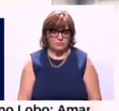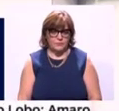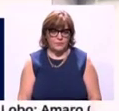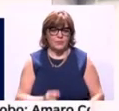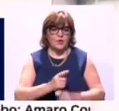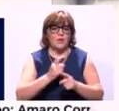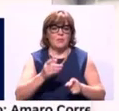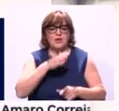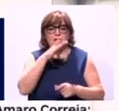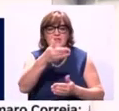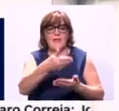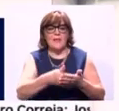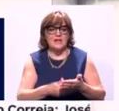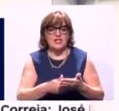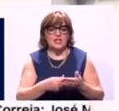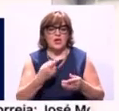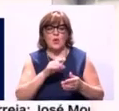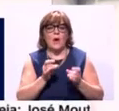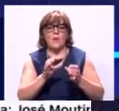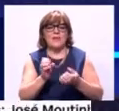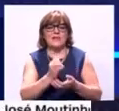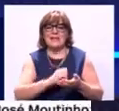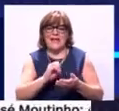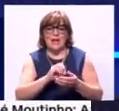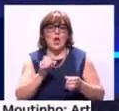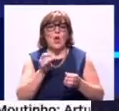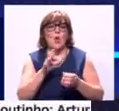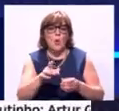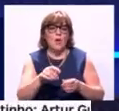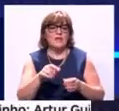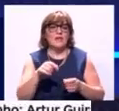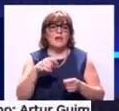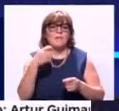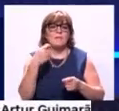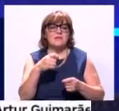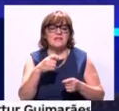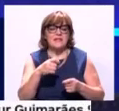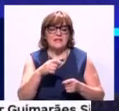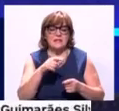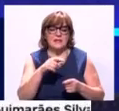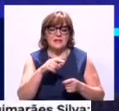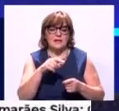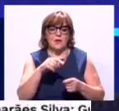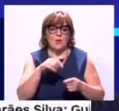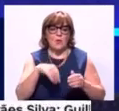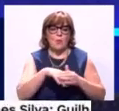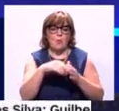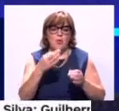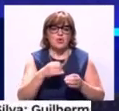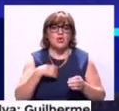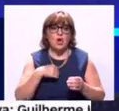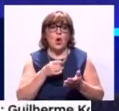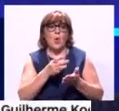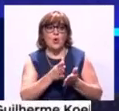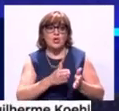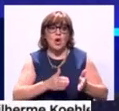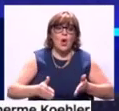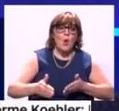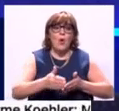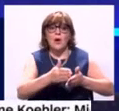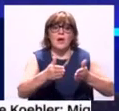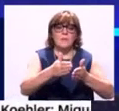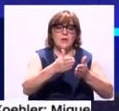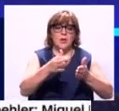Porquê é que diz que esta sua lista não é contra ninguém nem contra o presidente do Futebol Clube do Porto? Nós somos contra o rumo que este Futebol Clube do Porto